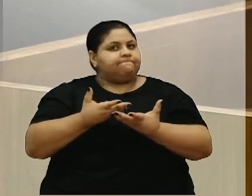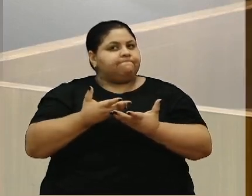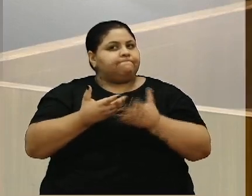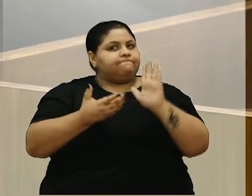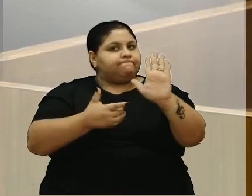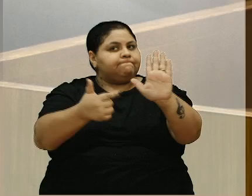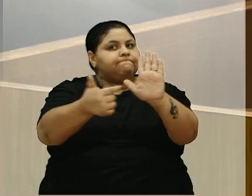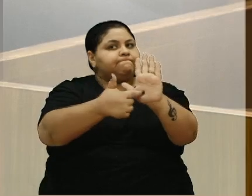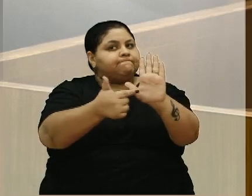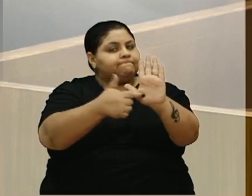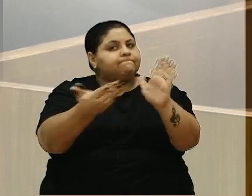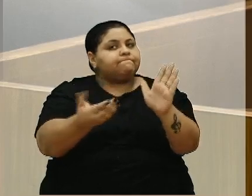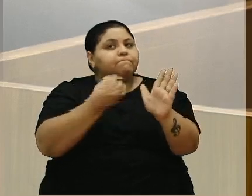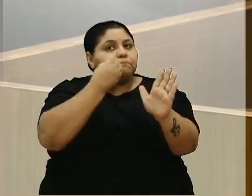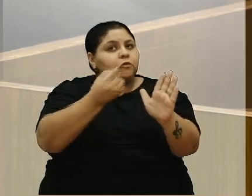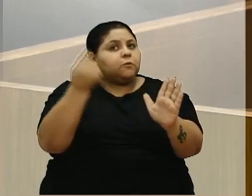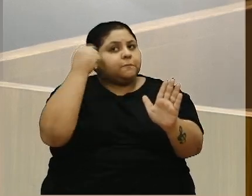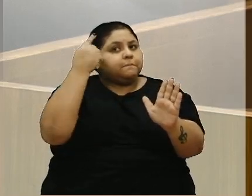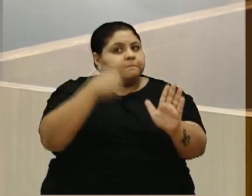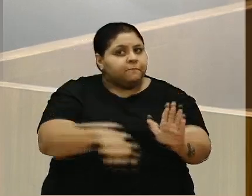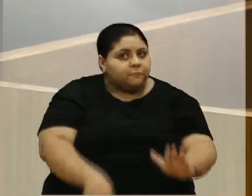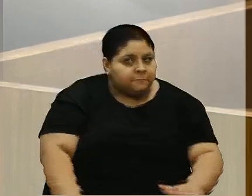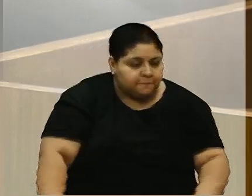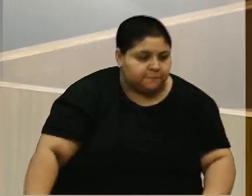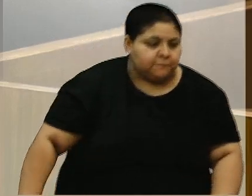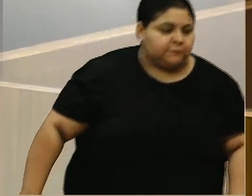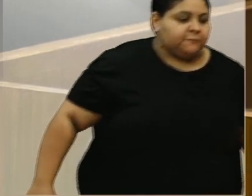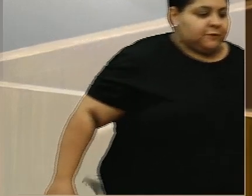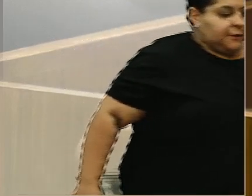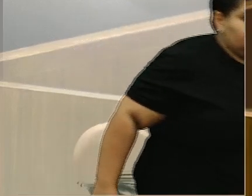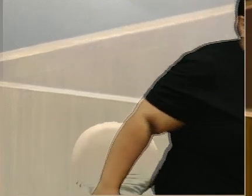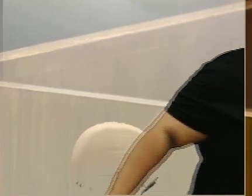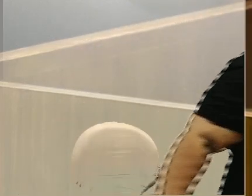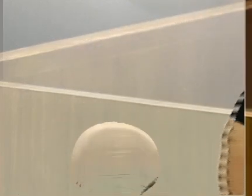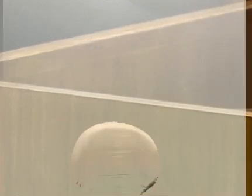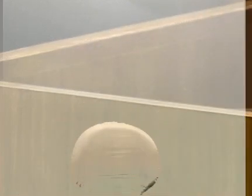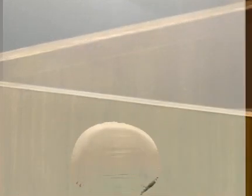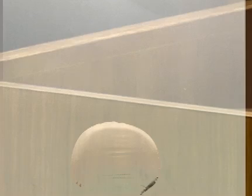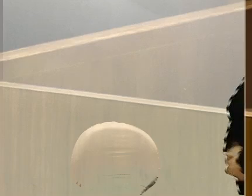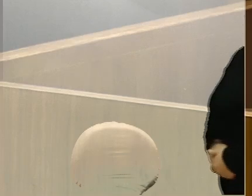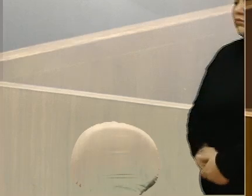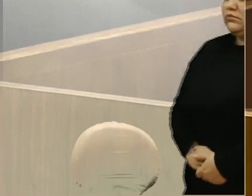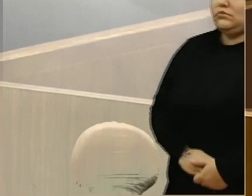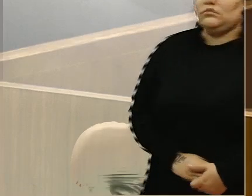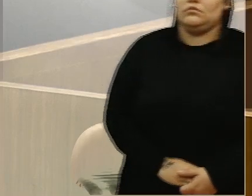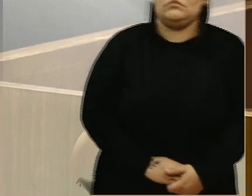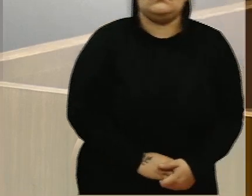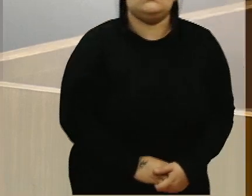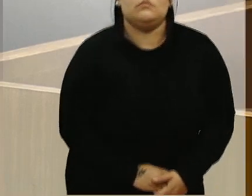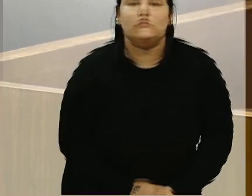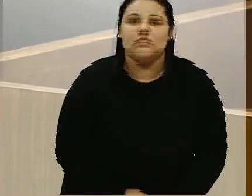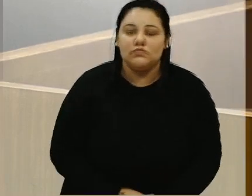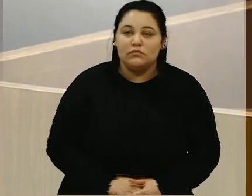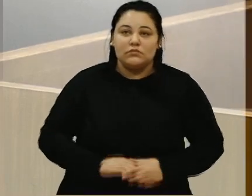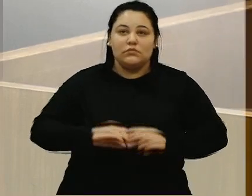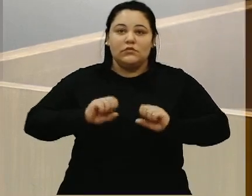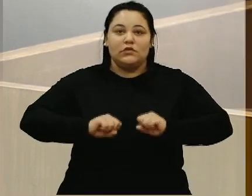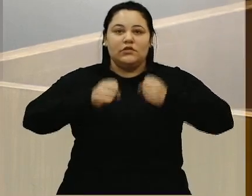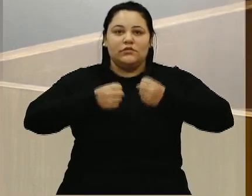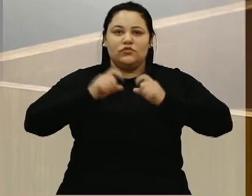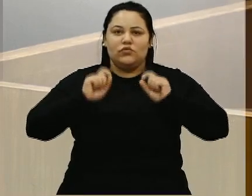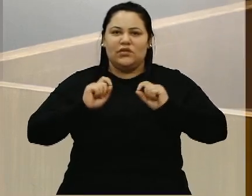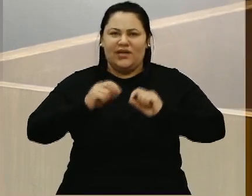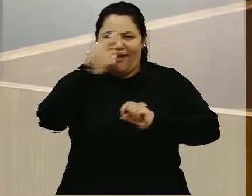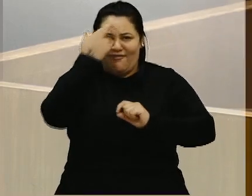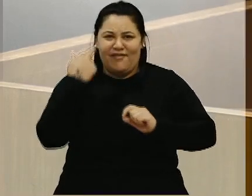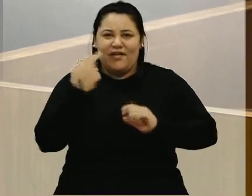saída. E eu defendi o seguinte naquele momento, uma outra matéria, que dizia o seguinte: Bueno volta a destacar o